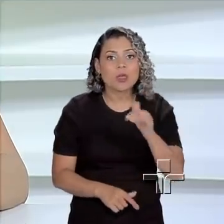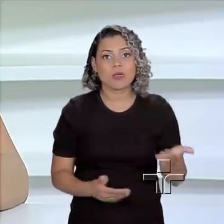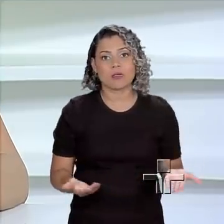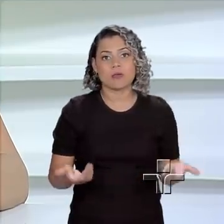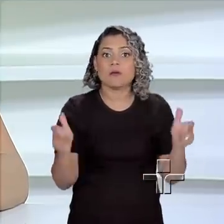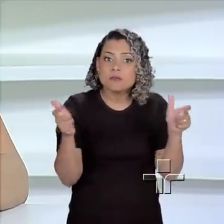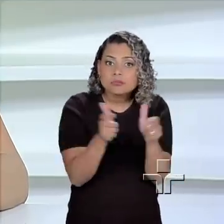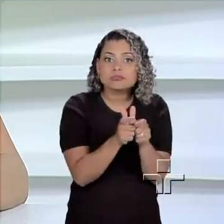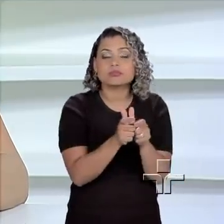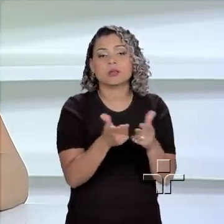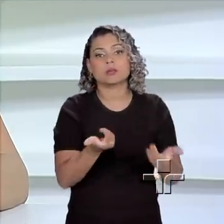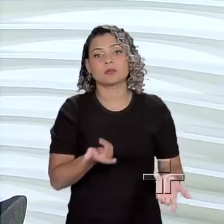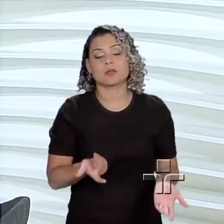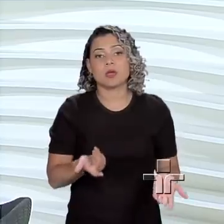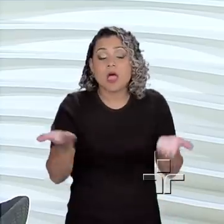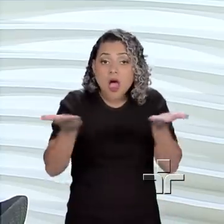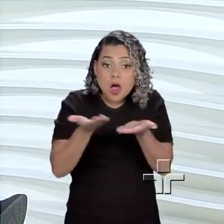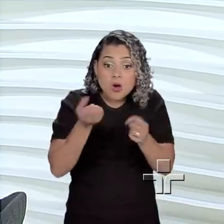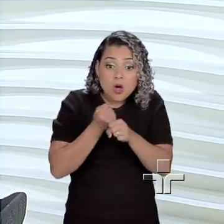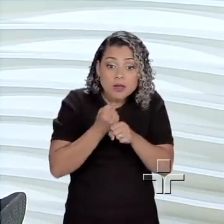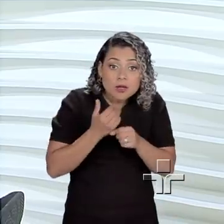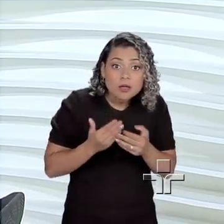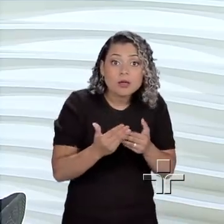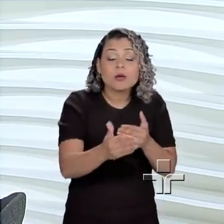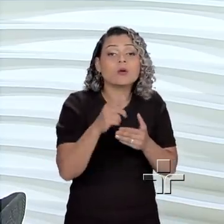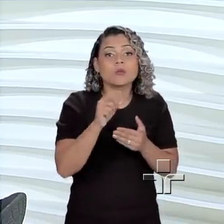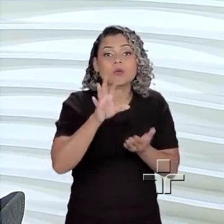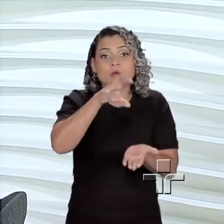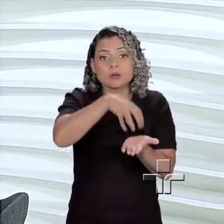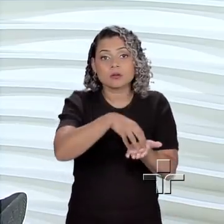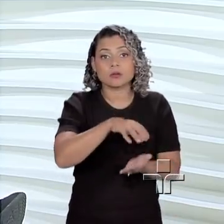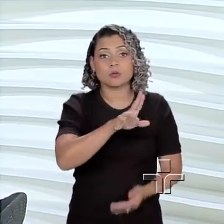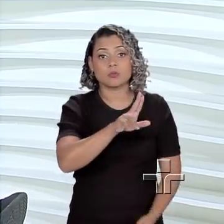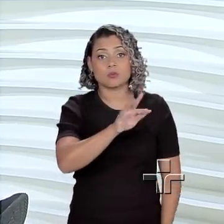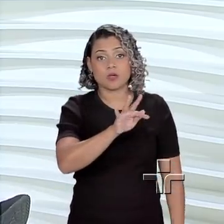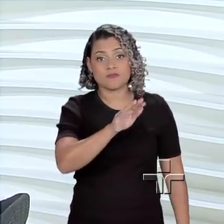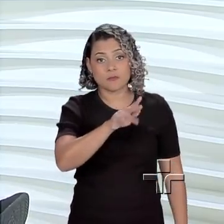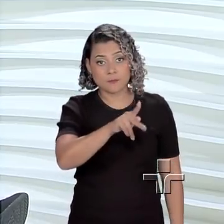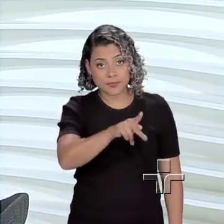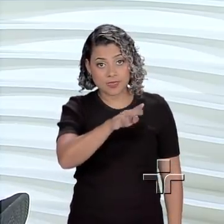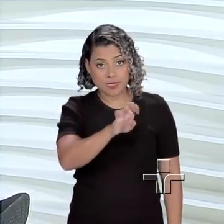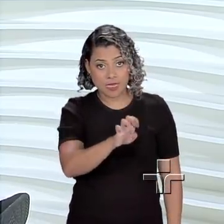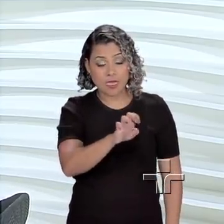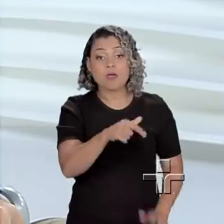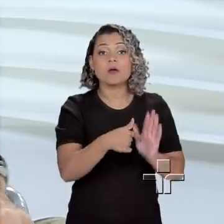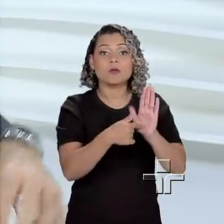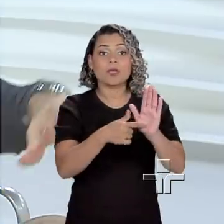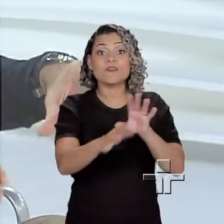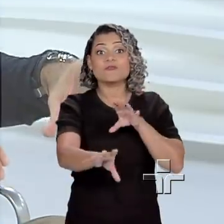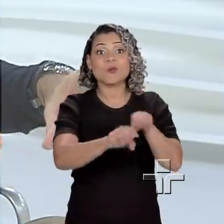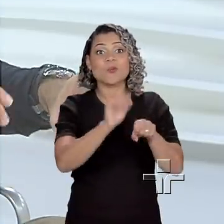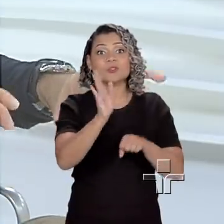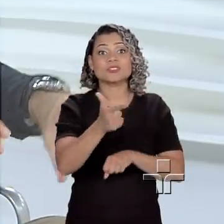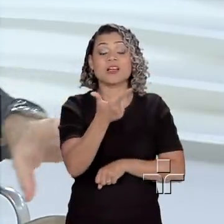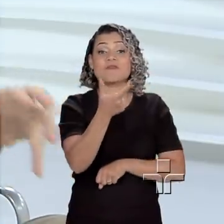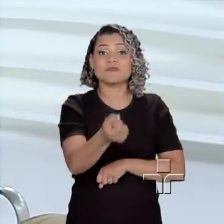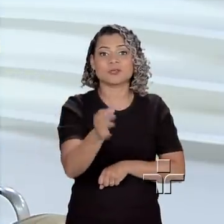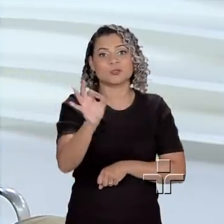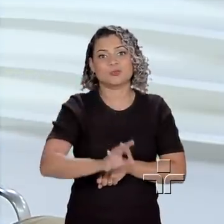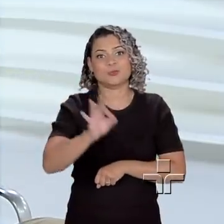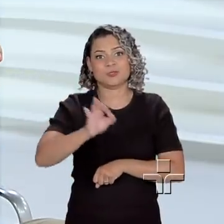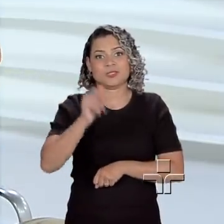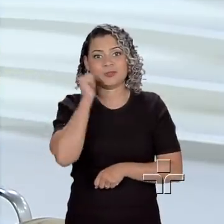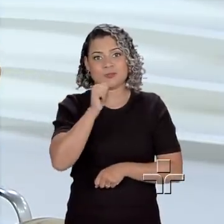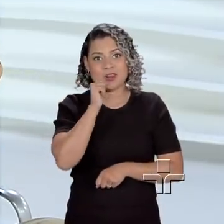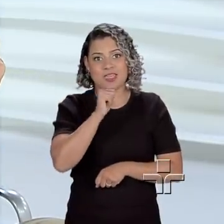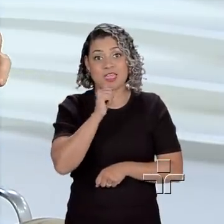nessa turma desse começo de ano agora, o Centro de Informática da UFPE formou 20% de mulheres. A gente conseguiu sair de 5%